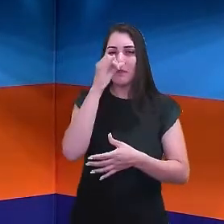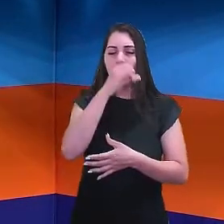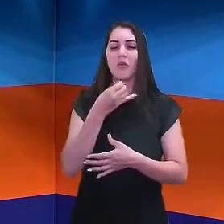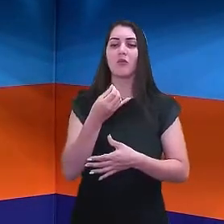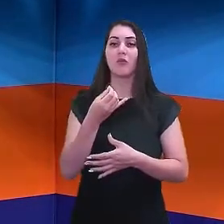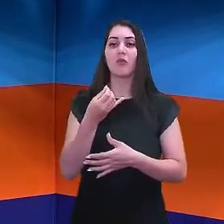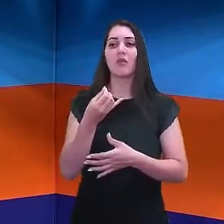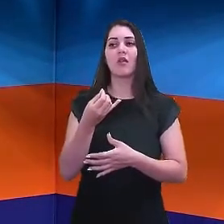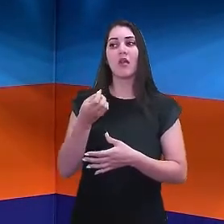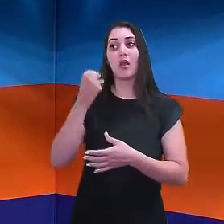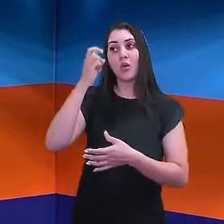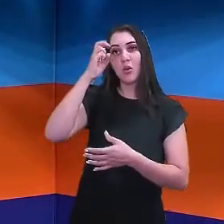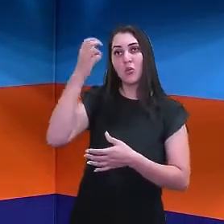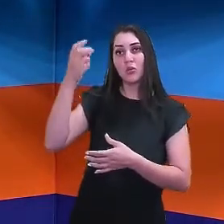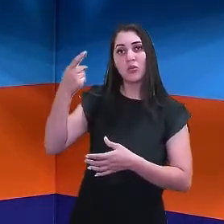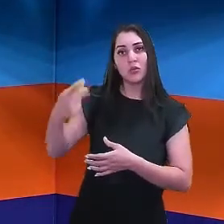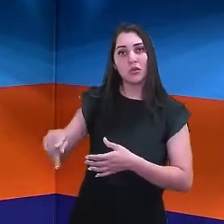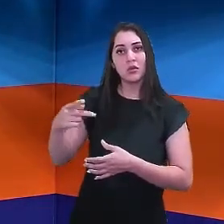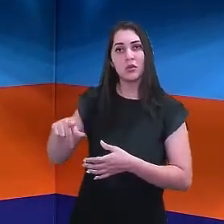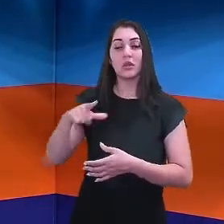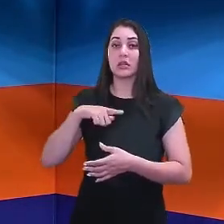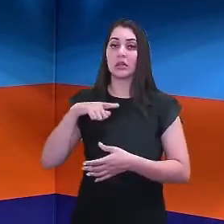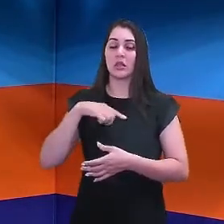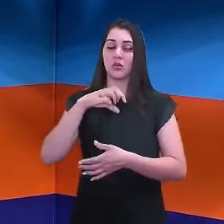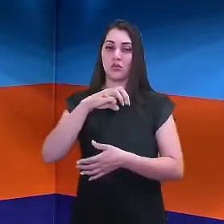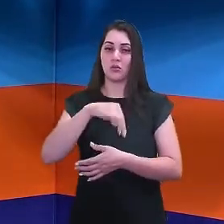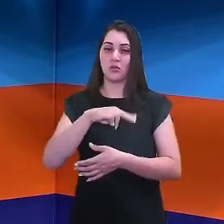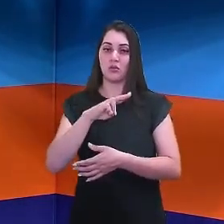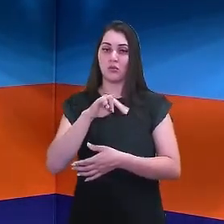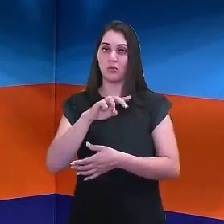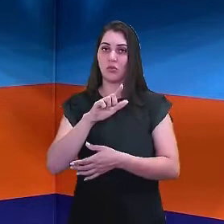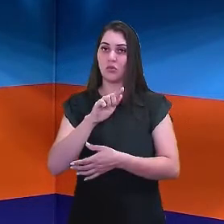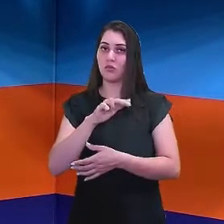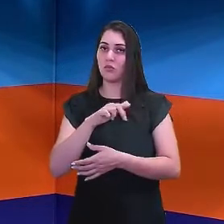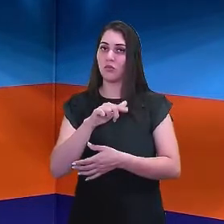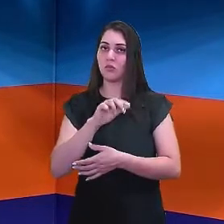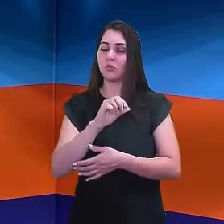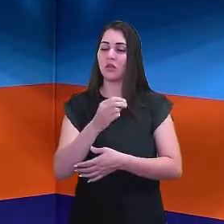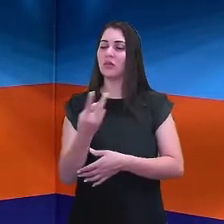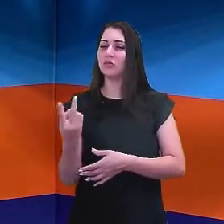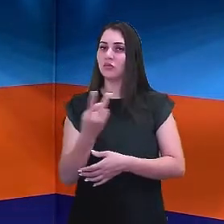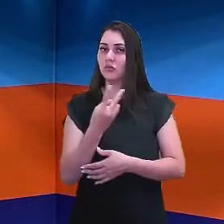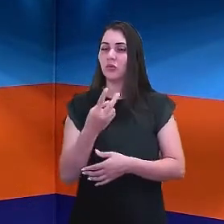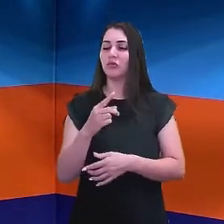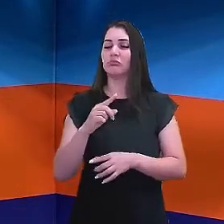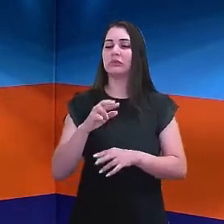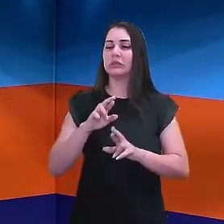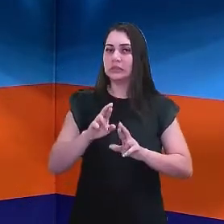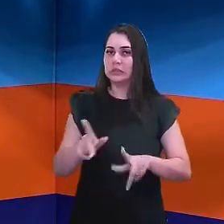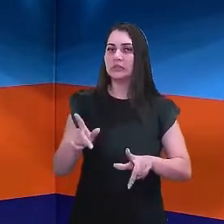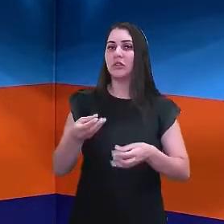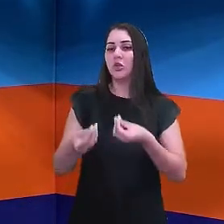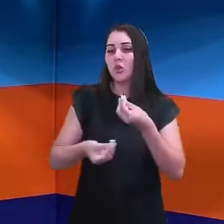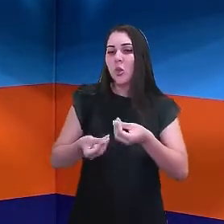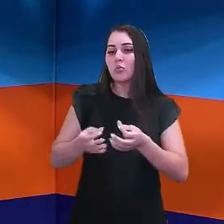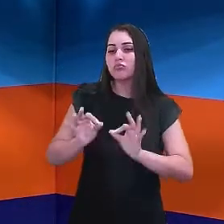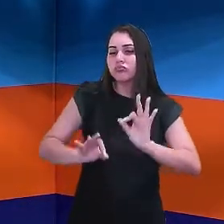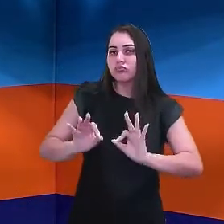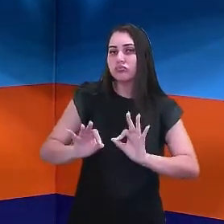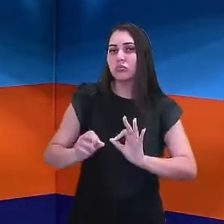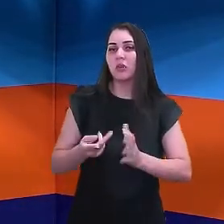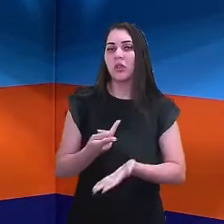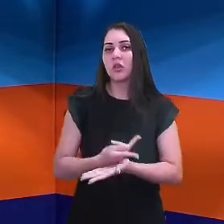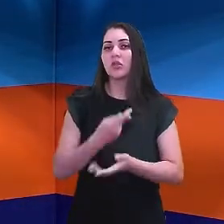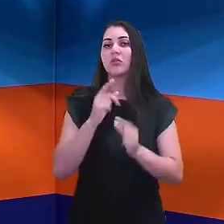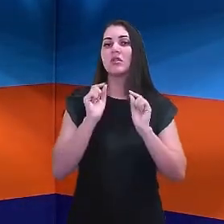cultura dele. Então, tem um munguzá em ambas, sim. Mas cada uma de um modo diferente de preparo. E assim acontece até